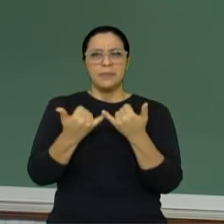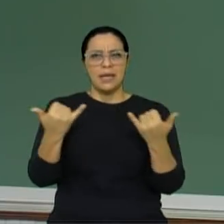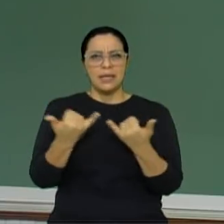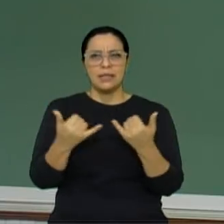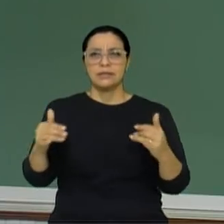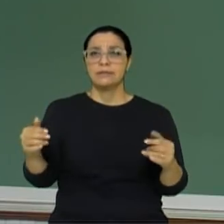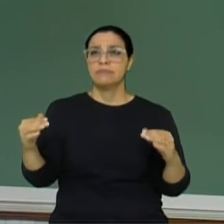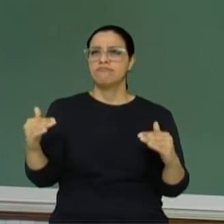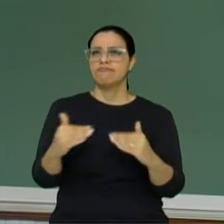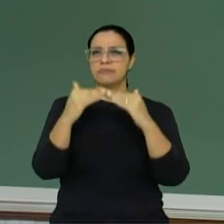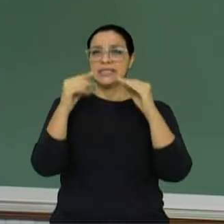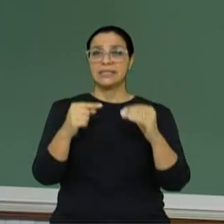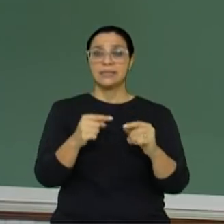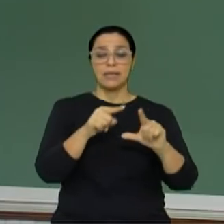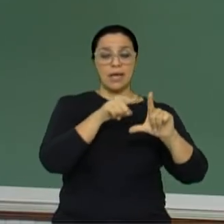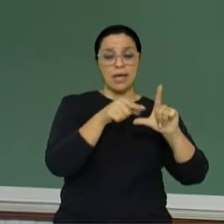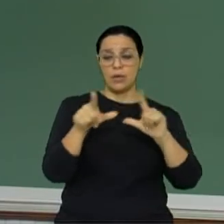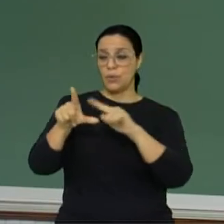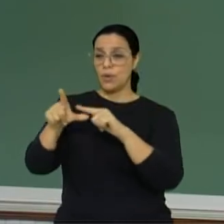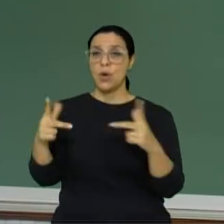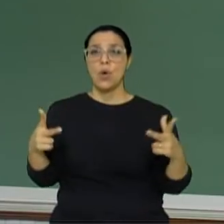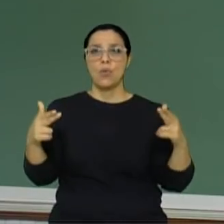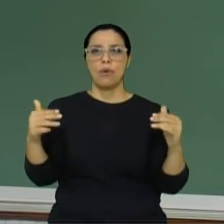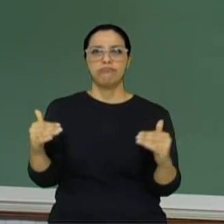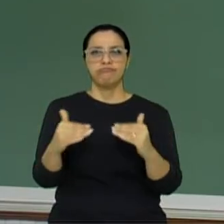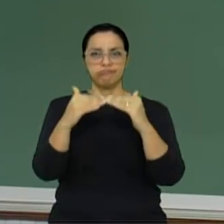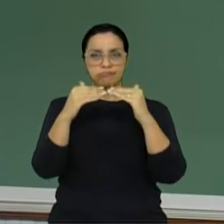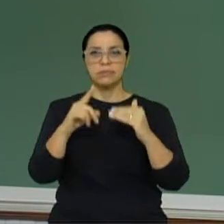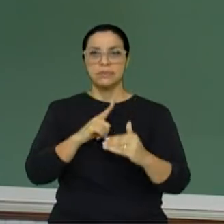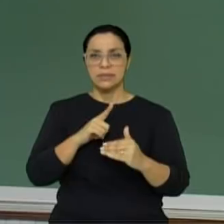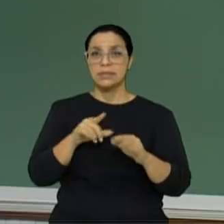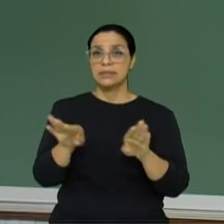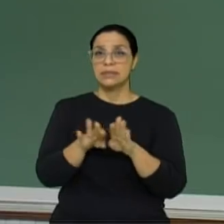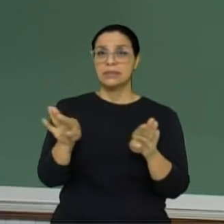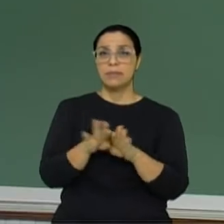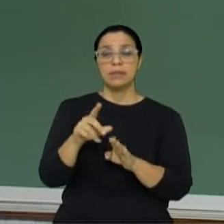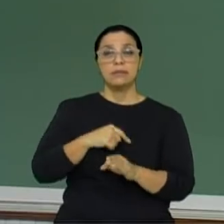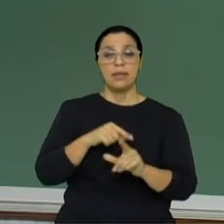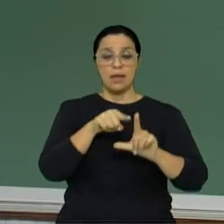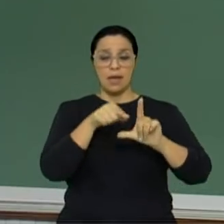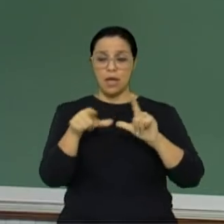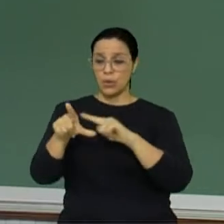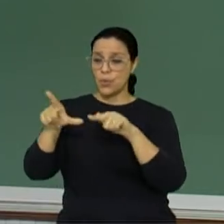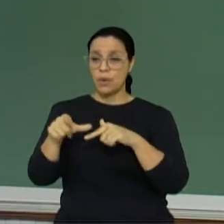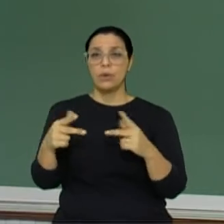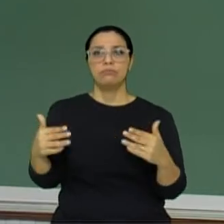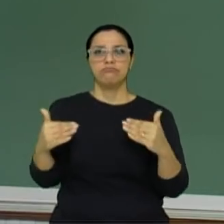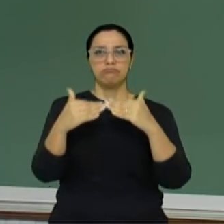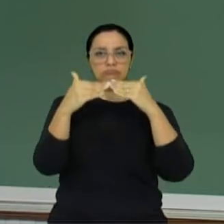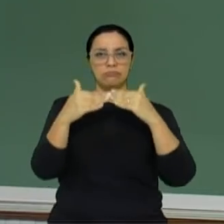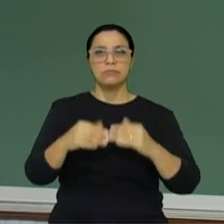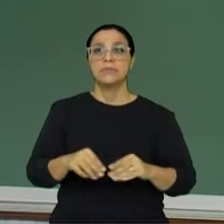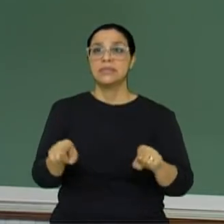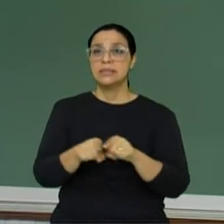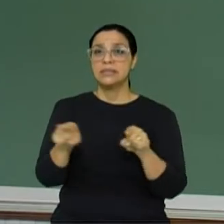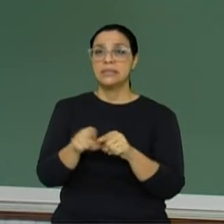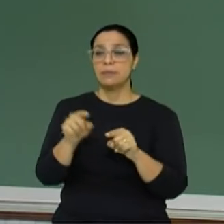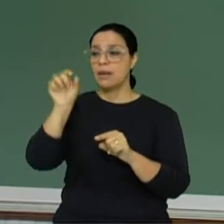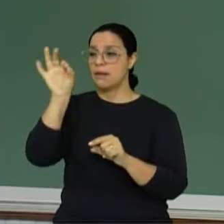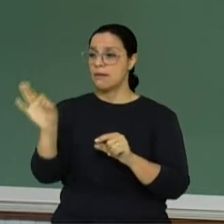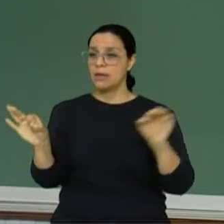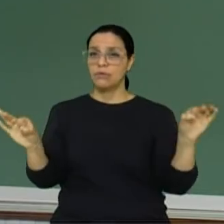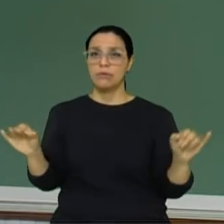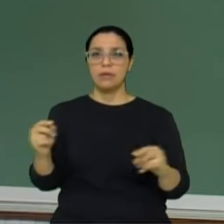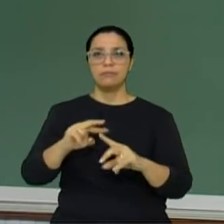C e somente C tem dois ângulos correspondentes congruentes, né? Tem os ângulos, né, correspondentes congruentes e os lados correspondentes